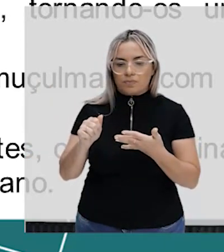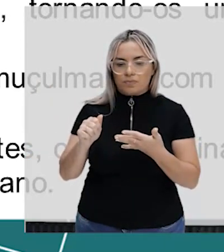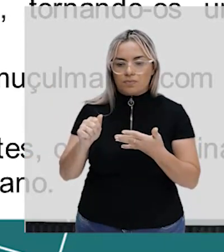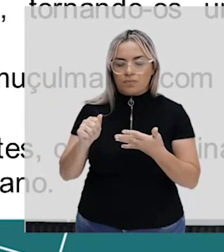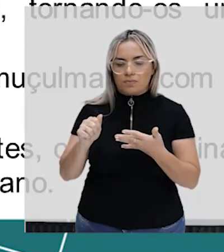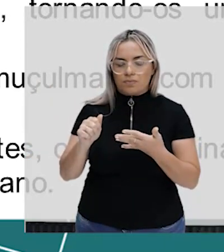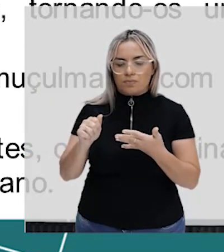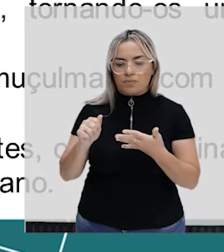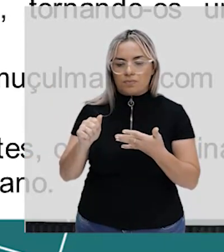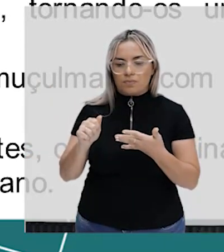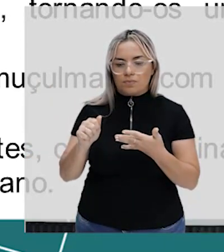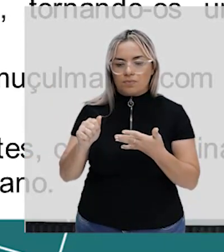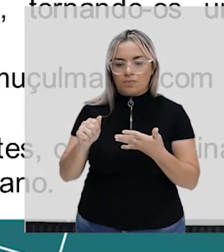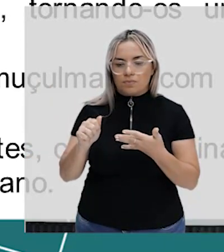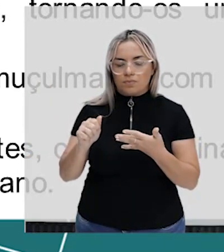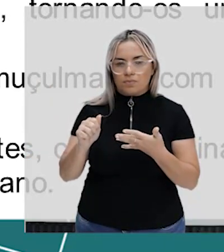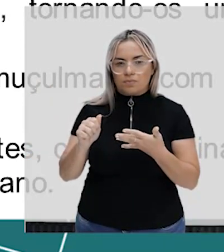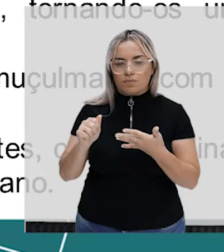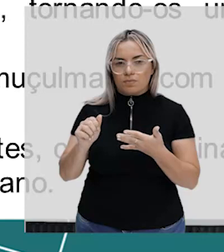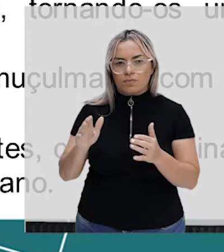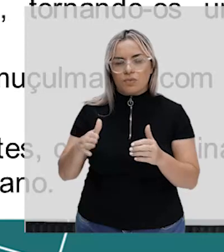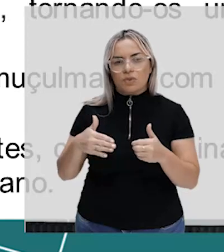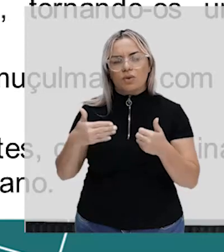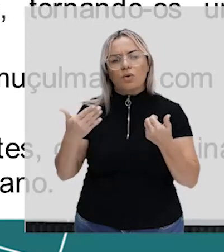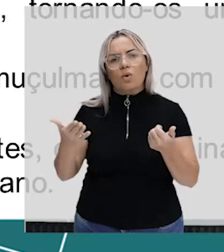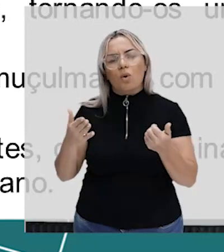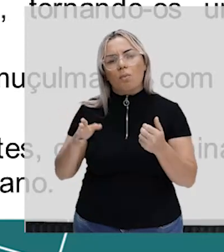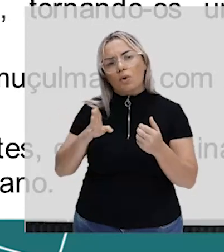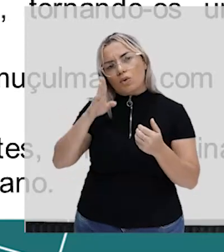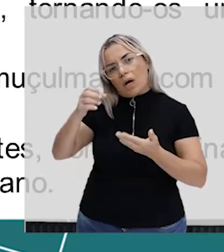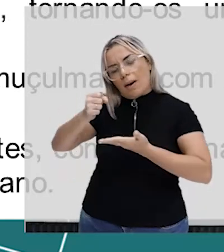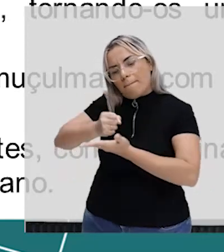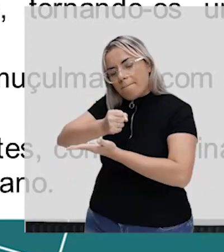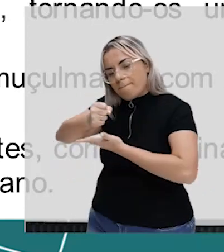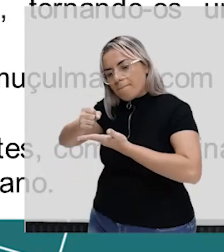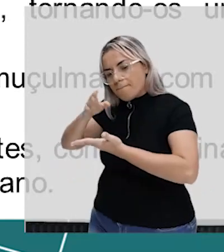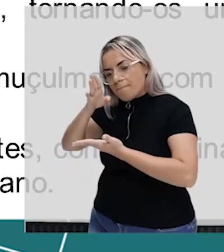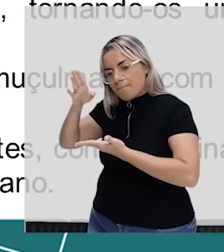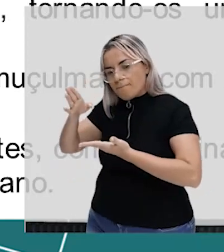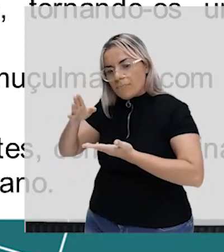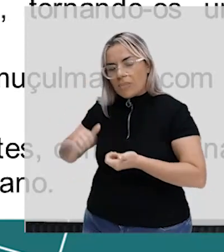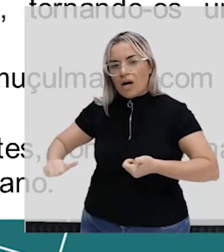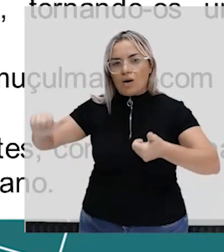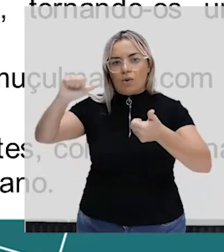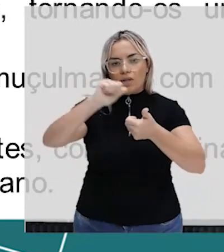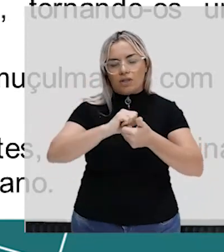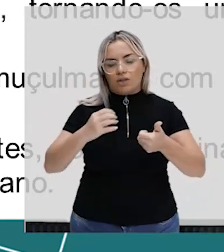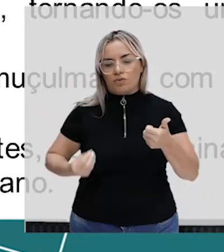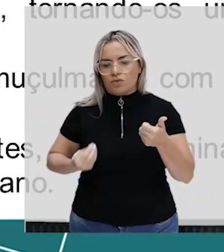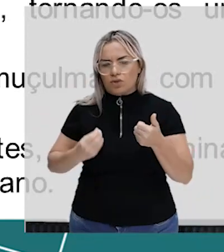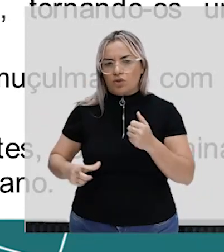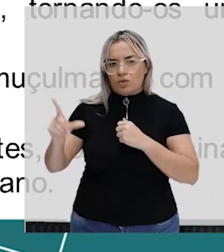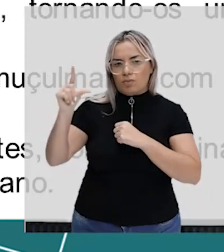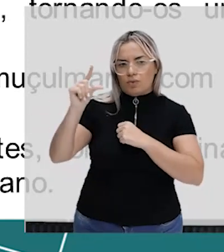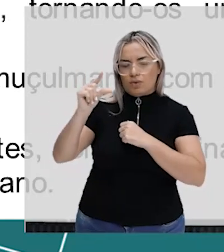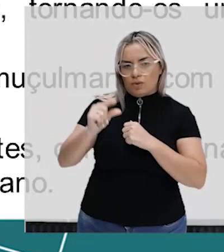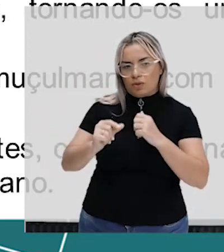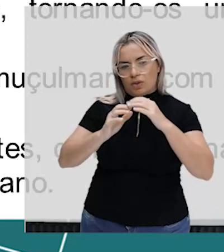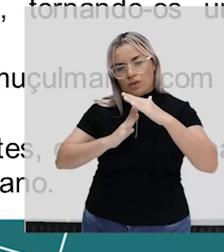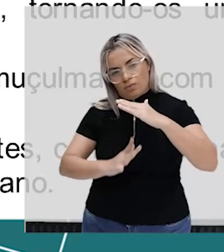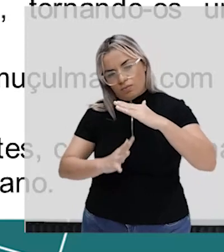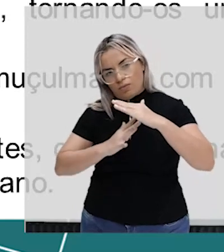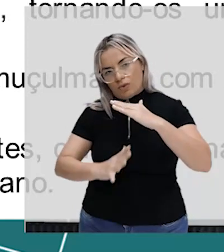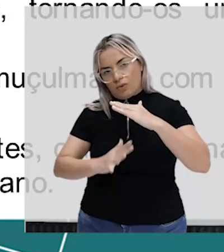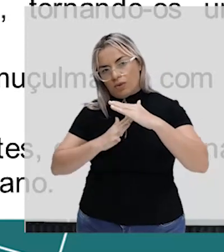alta qualidade de vida existente na Europa. Não está nos princípios da União Europeia, galera, diminuir a redução da imigração especificamente. O princípio